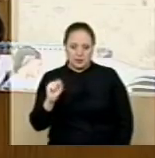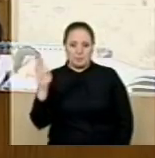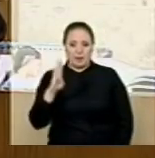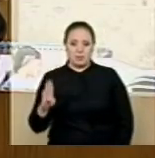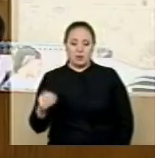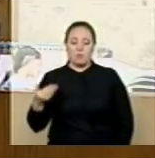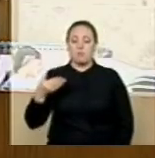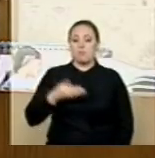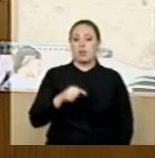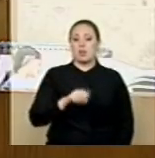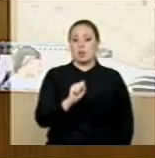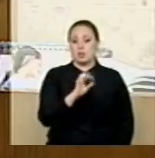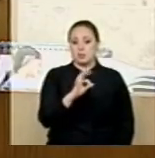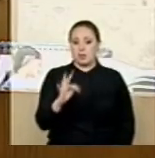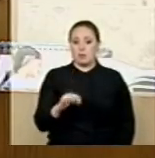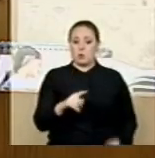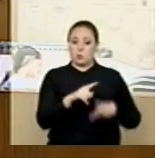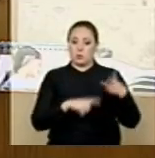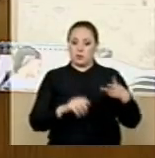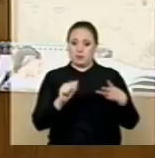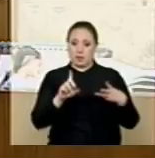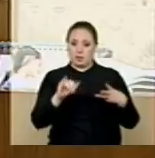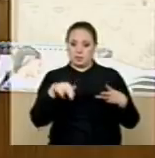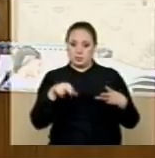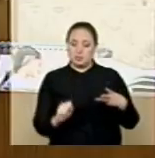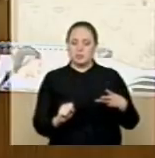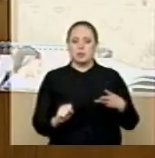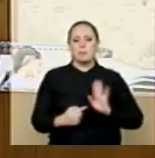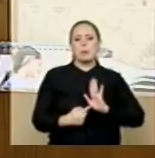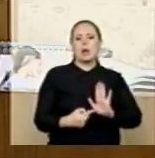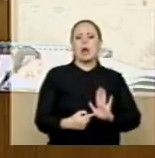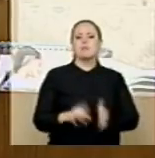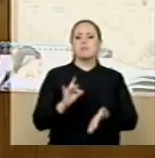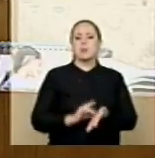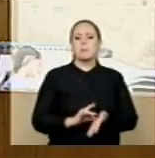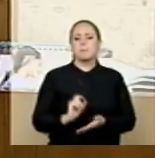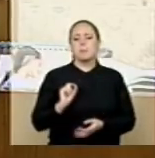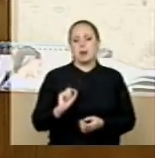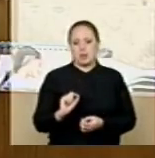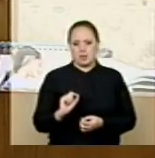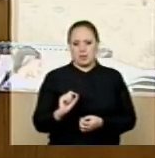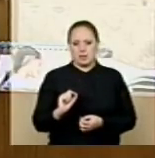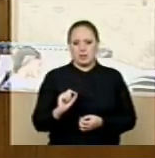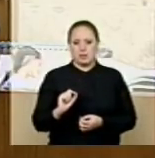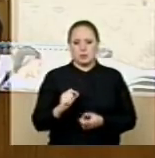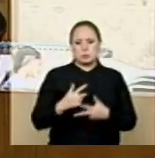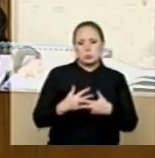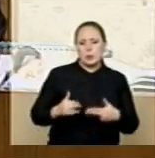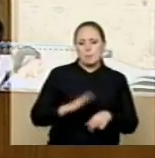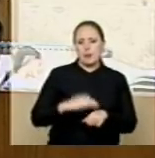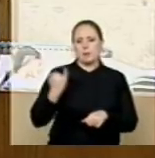três ações diretas de inconstitucionalidade para afirmar que os mais